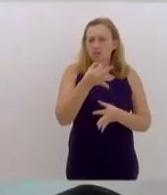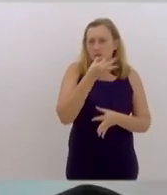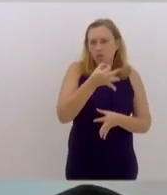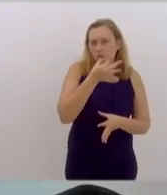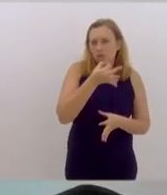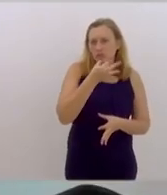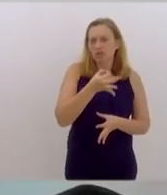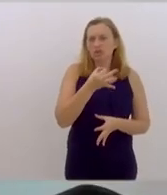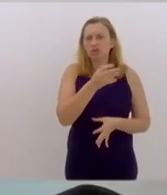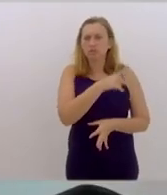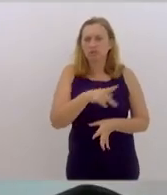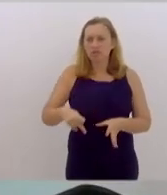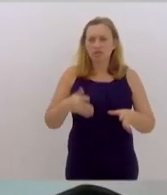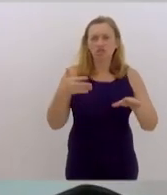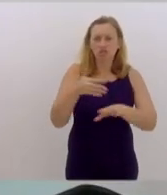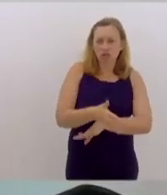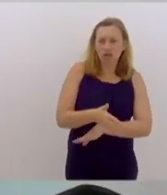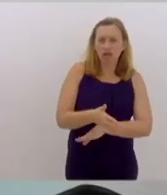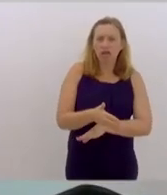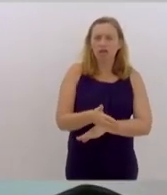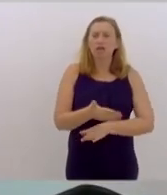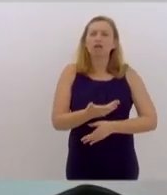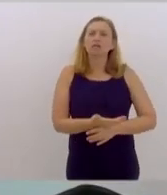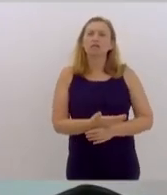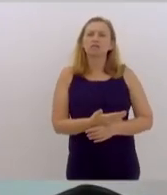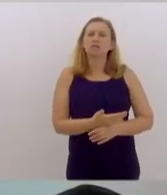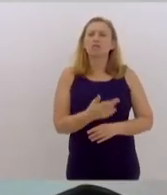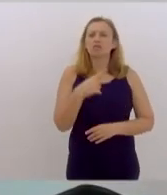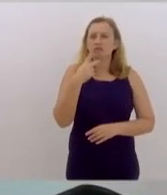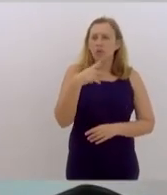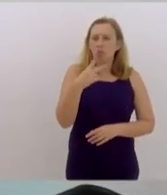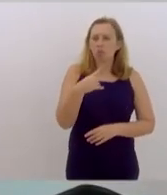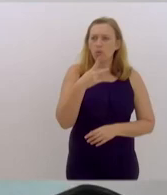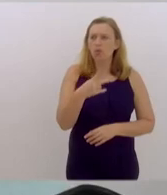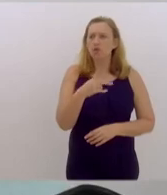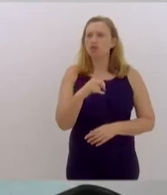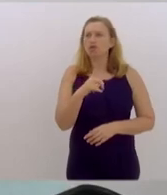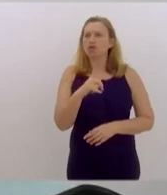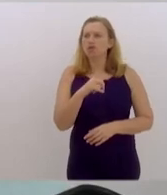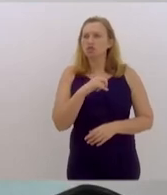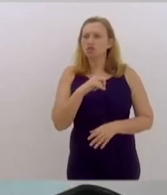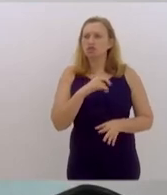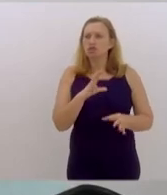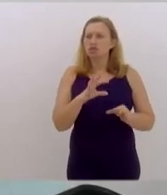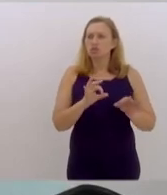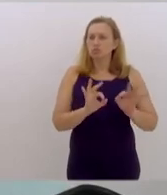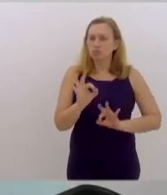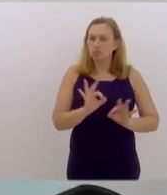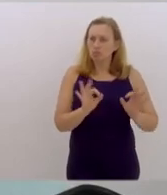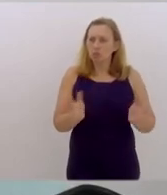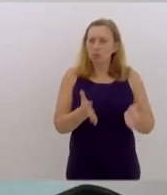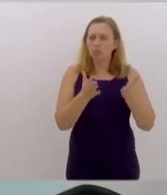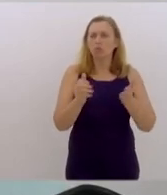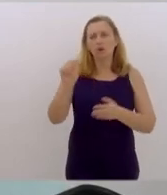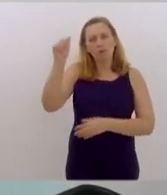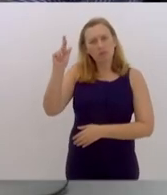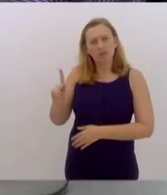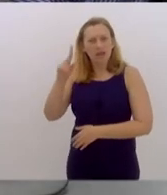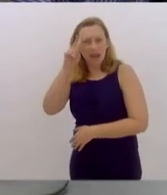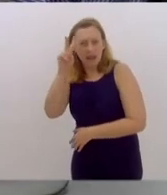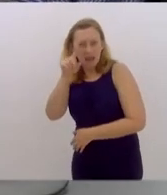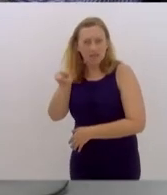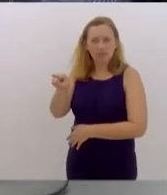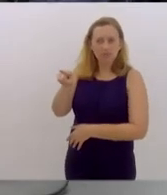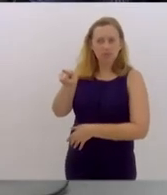o presidente que tinha acabado de chegar que sabia de grande coisa mas falou da vítima tinha vindo o plano de incentivo à aposentadoria ele é uma demissão voluntária